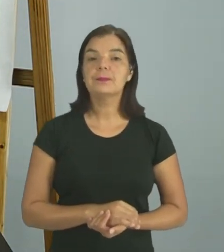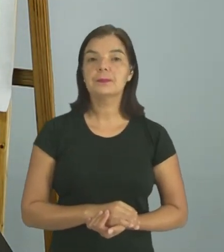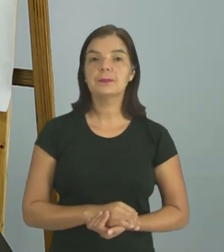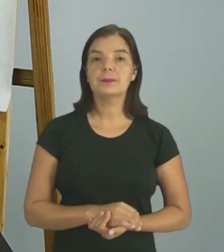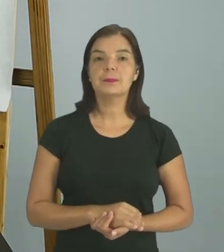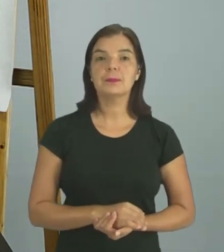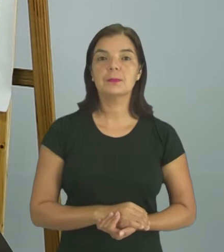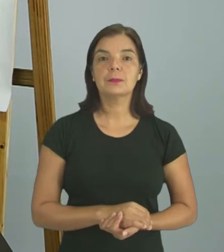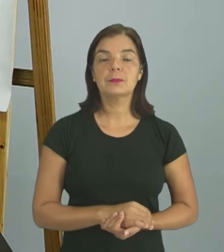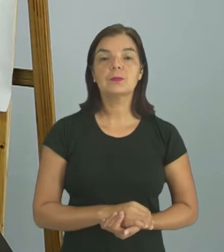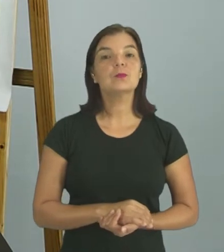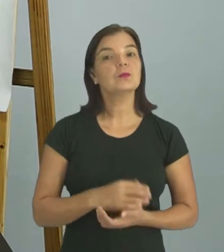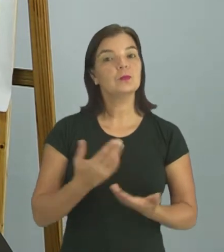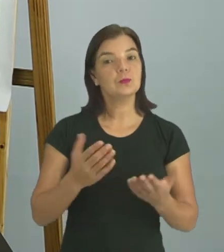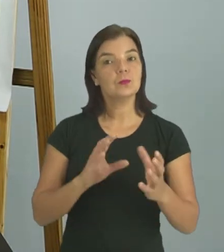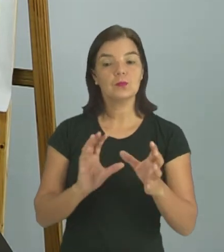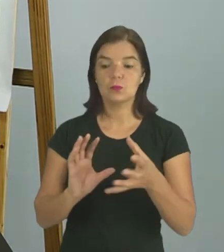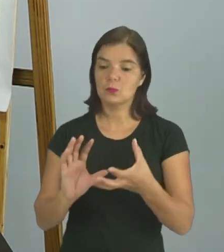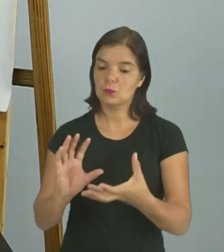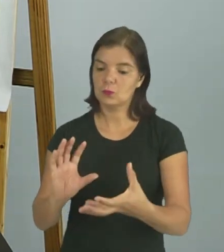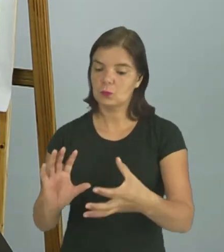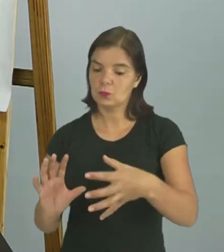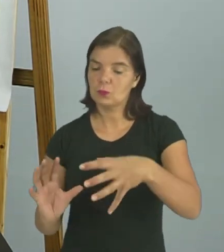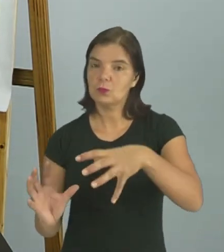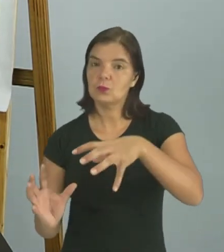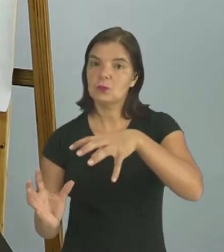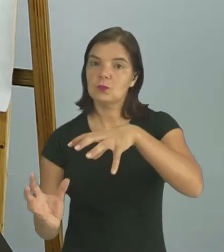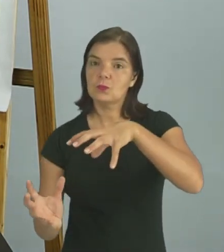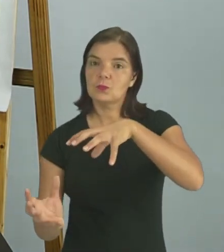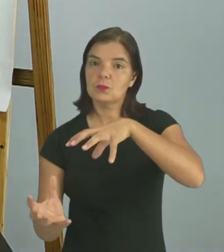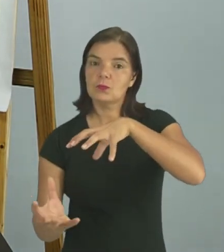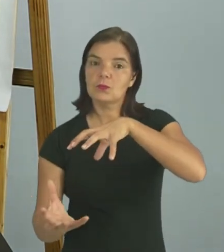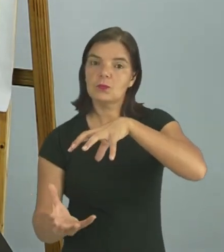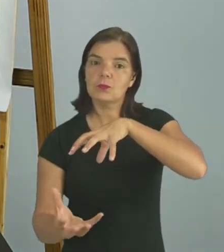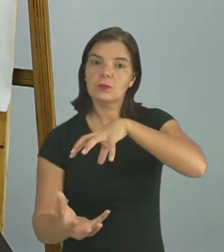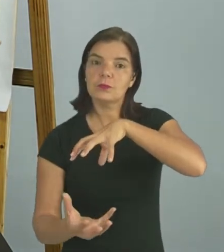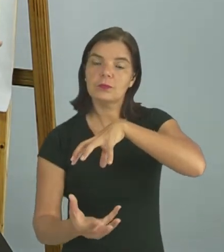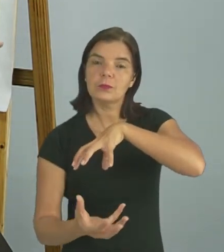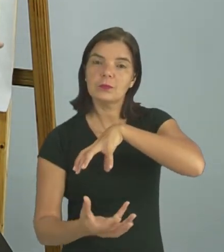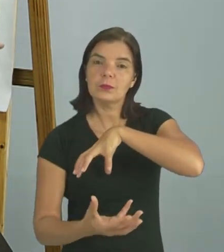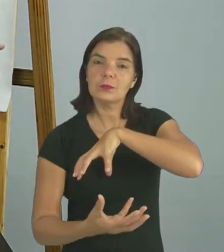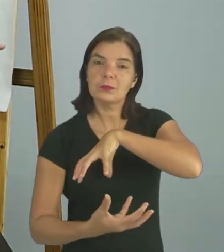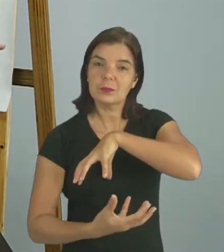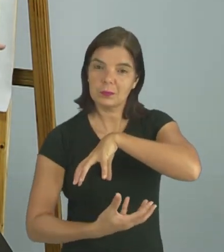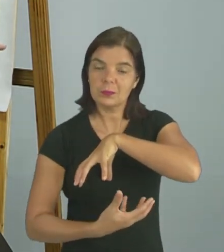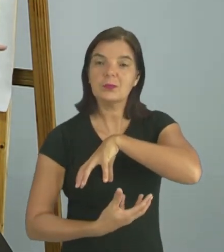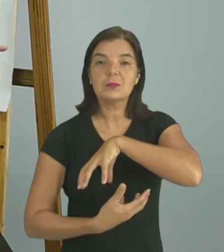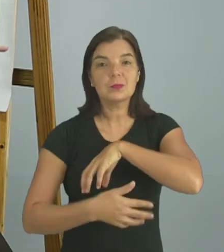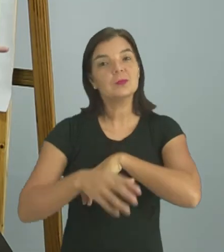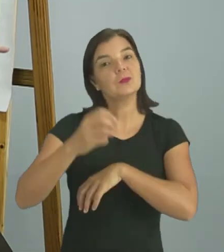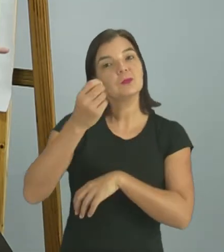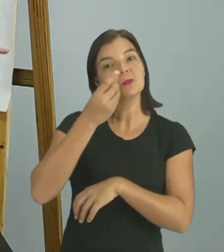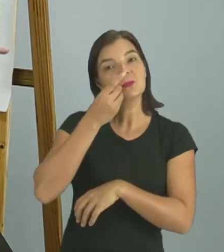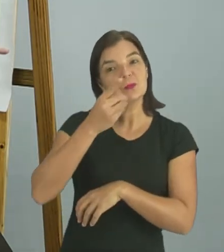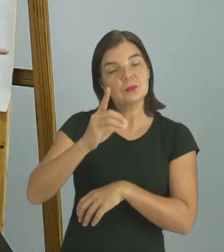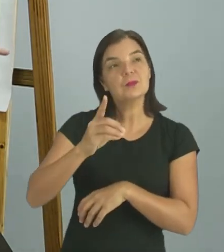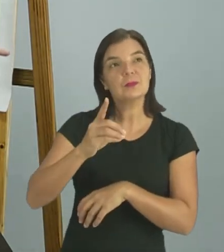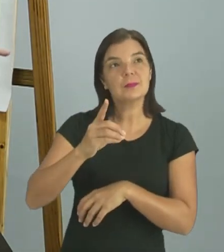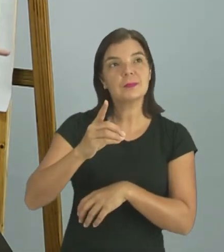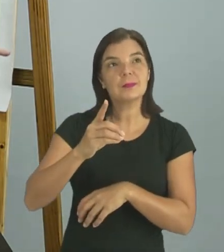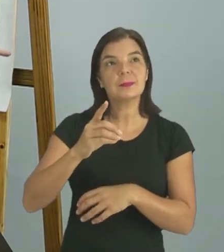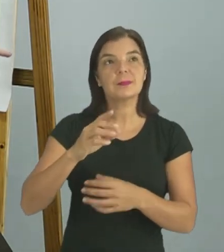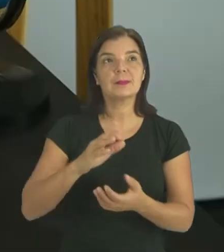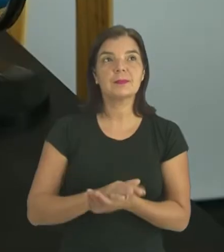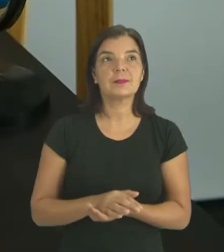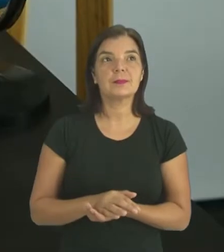escuro. E com o movimento que a Terra vai fazendo, o dia vai passando. Observem bem, o dia